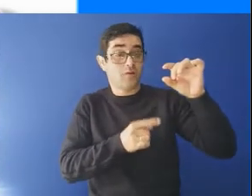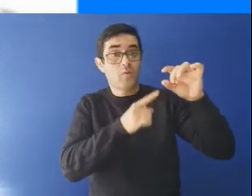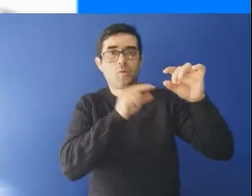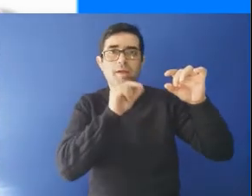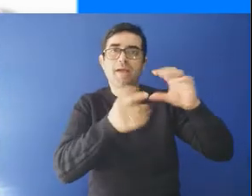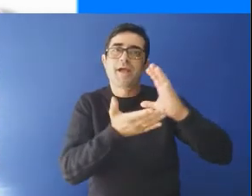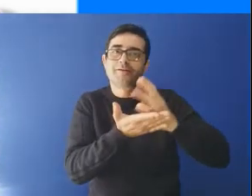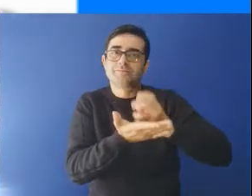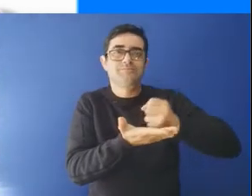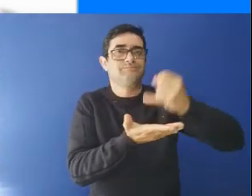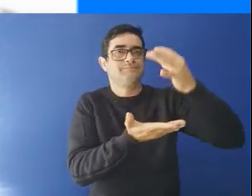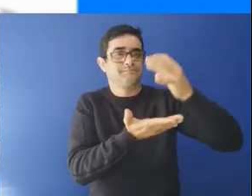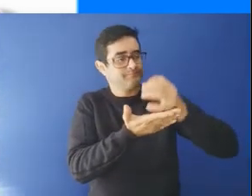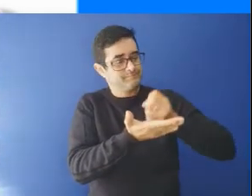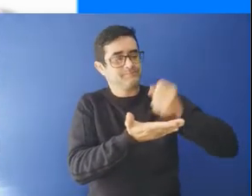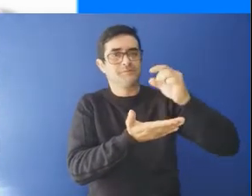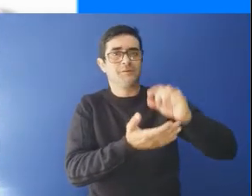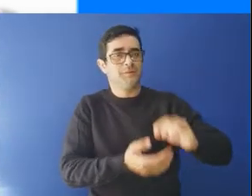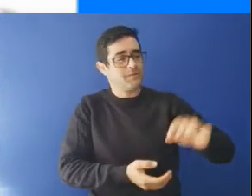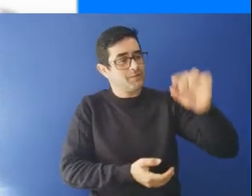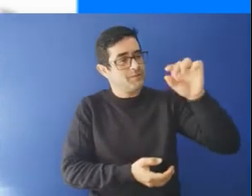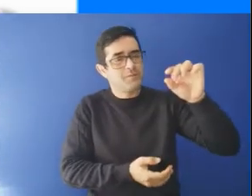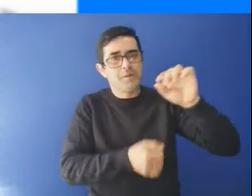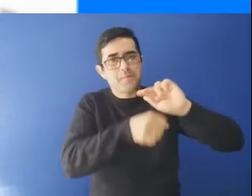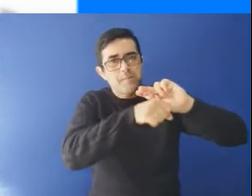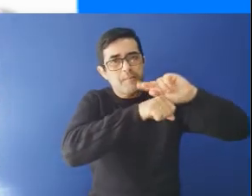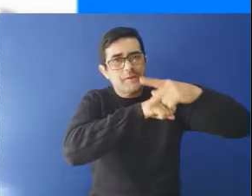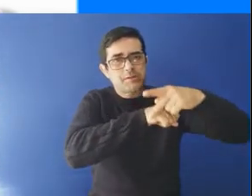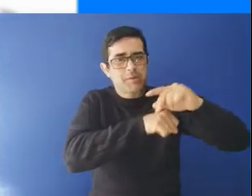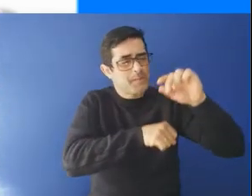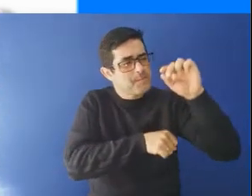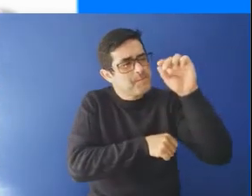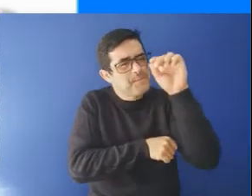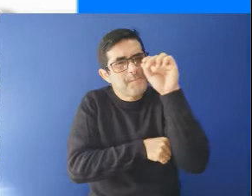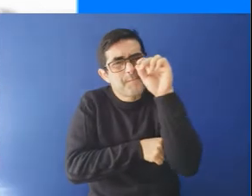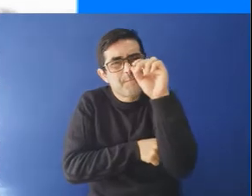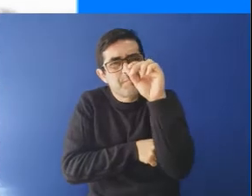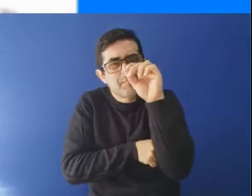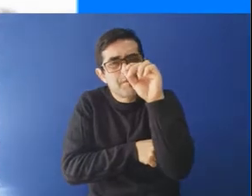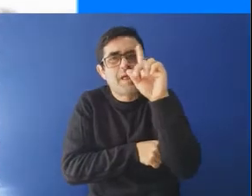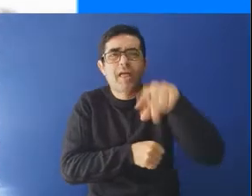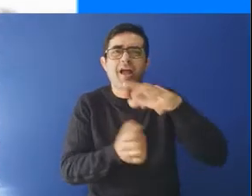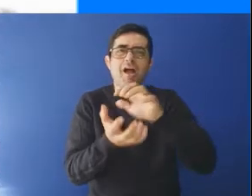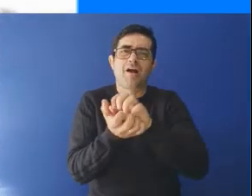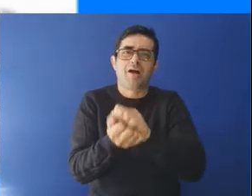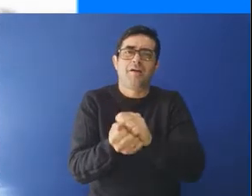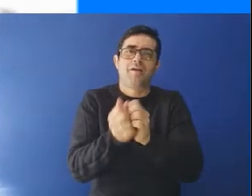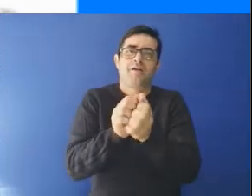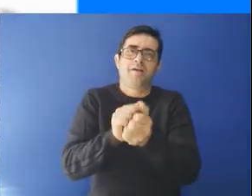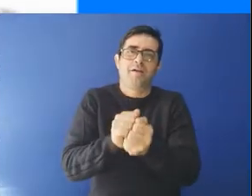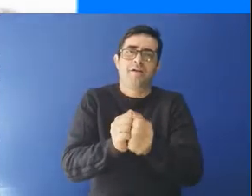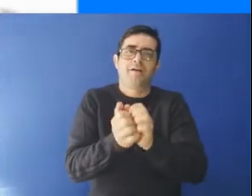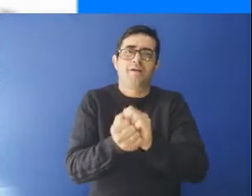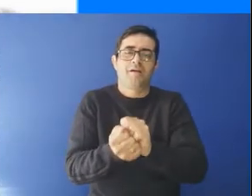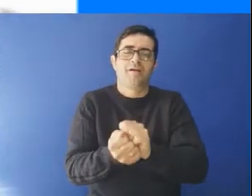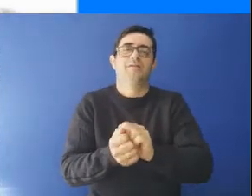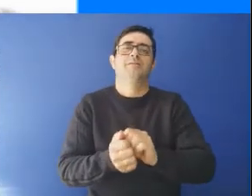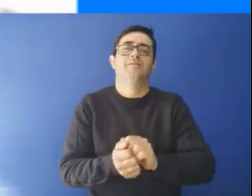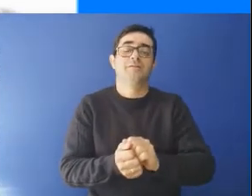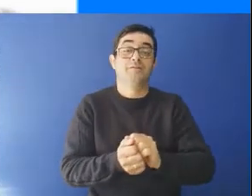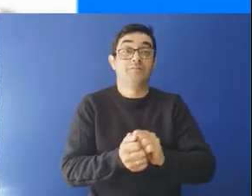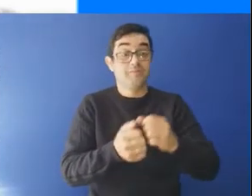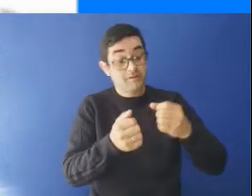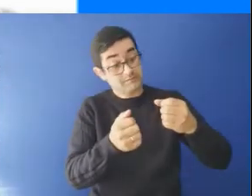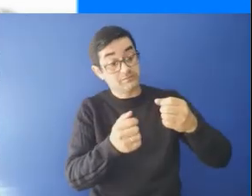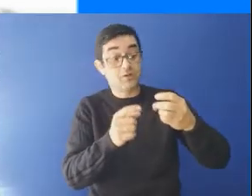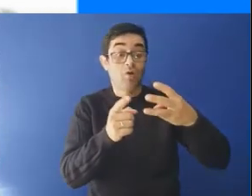solo é arenoso. Quando as partículas são muito pequenas, a gente chama o solo de argiloso. E o